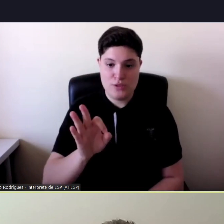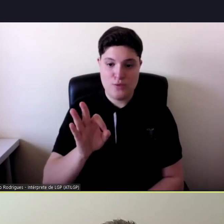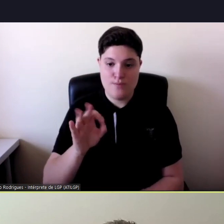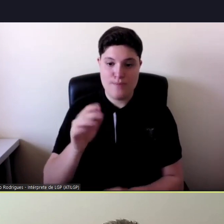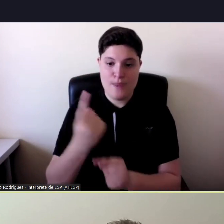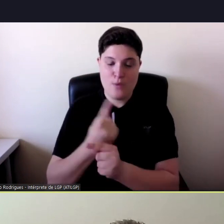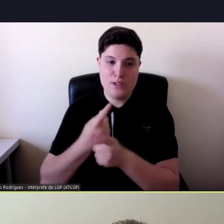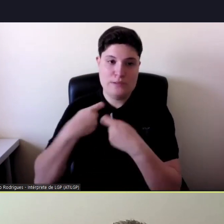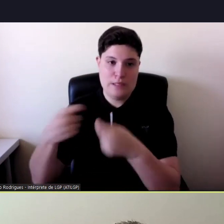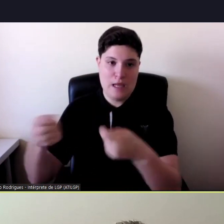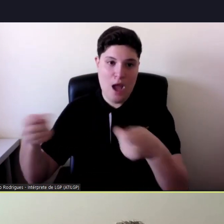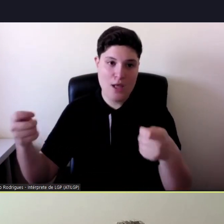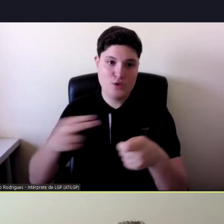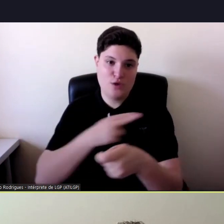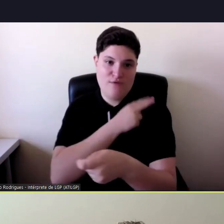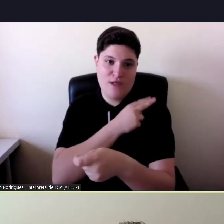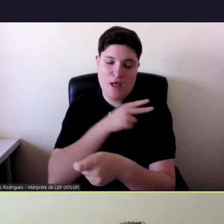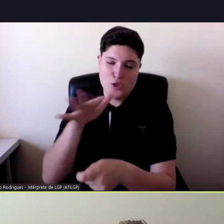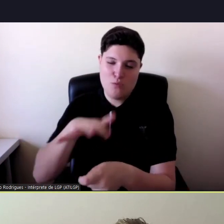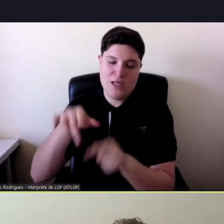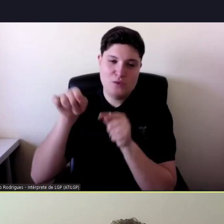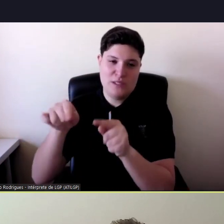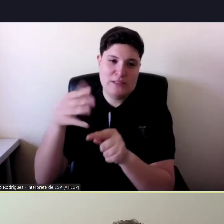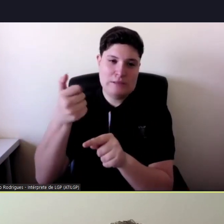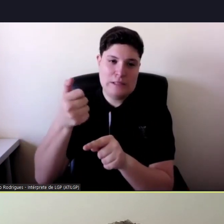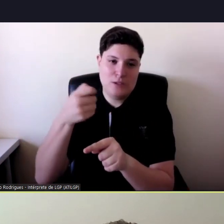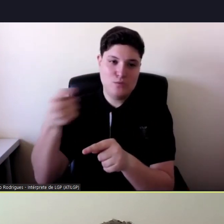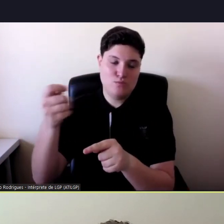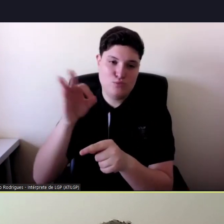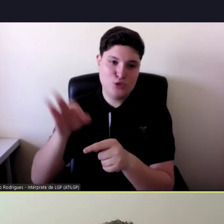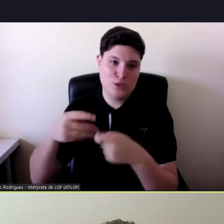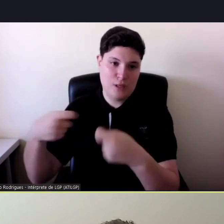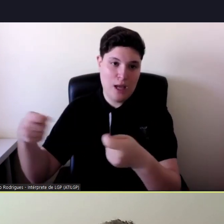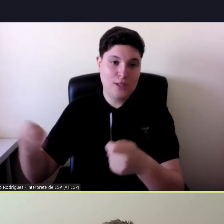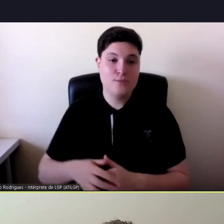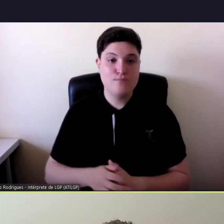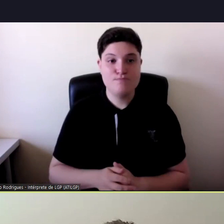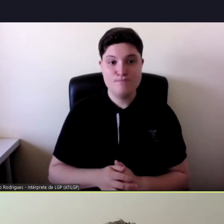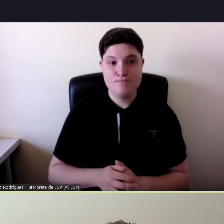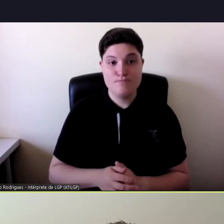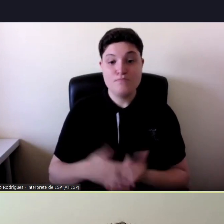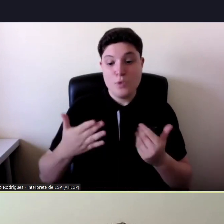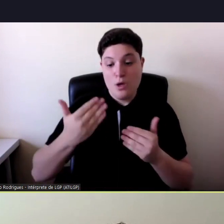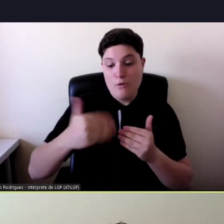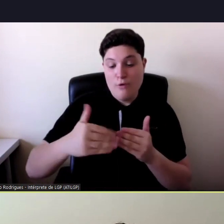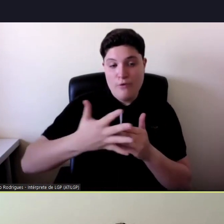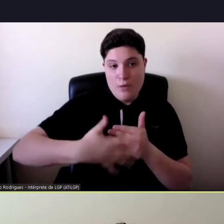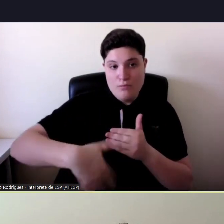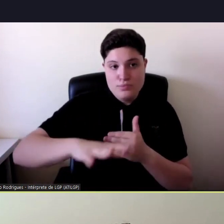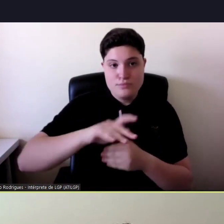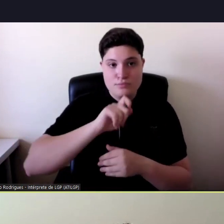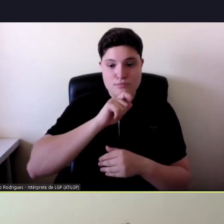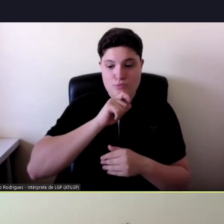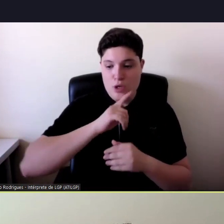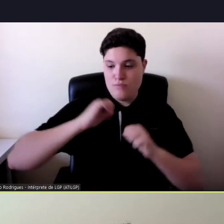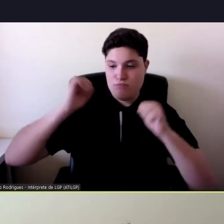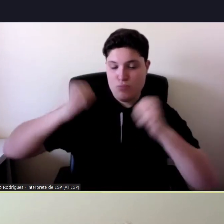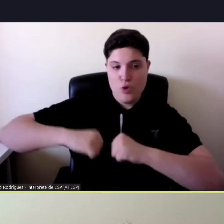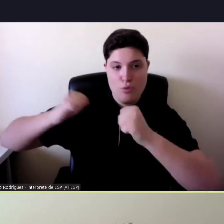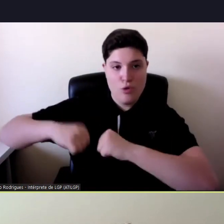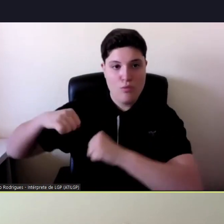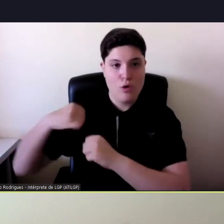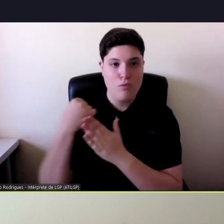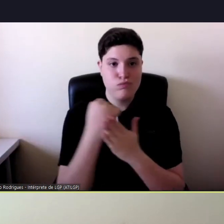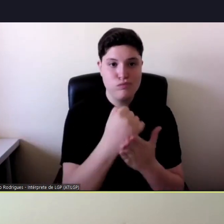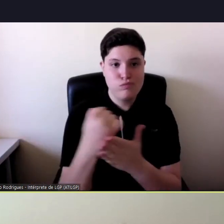teve vários estados de funcionamento. O que o professor João Veloso disse, se as